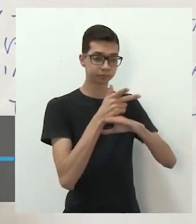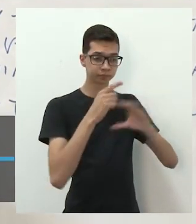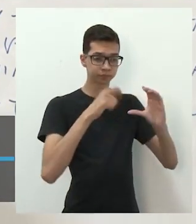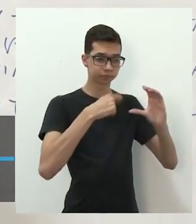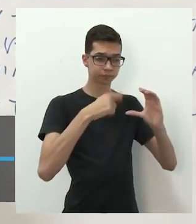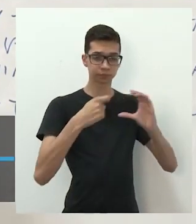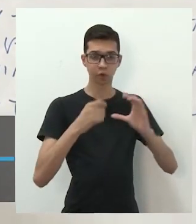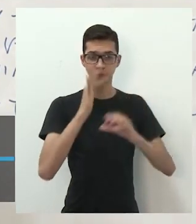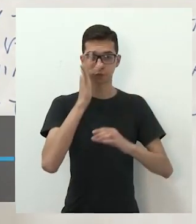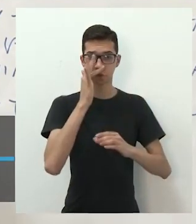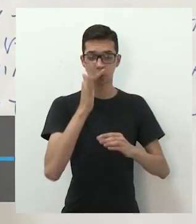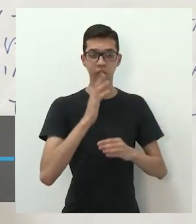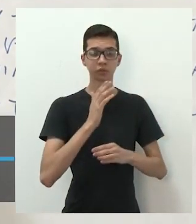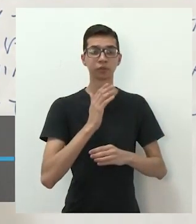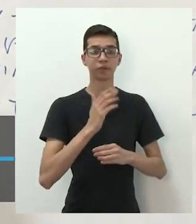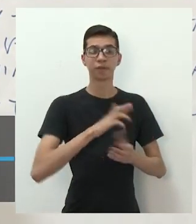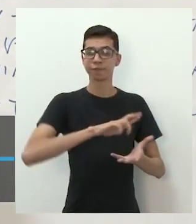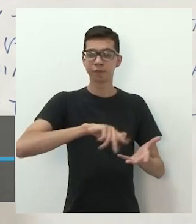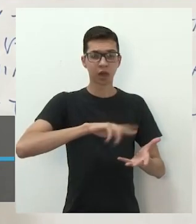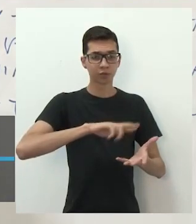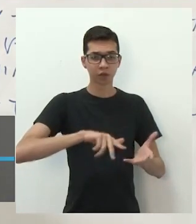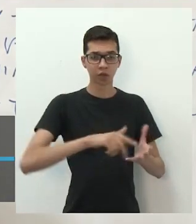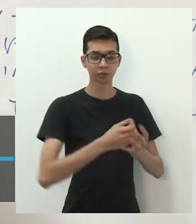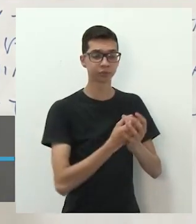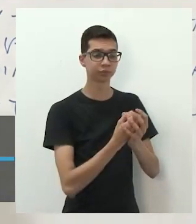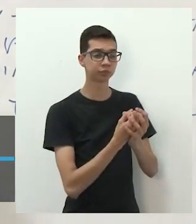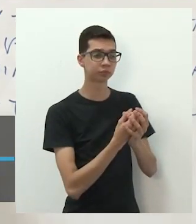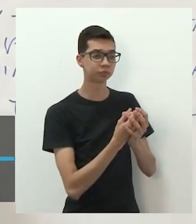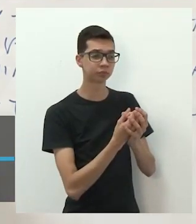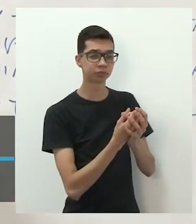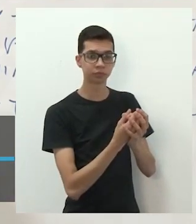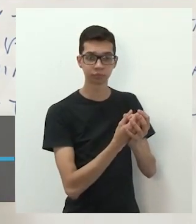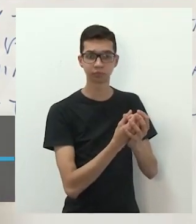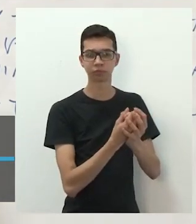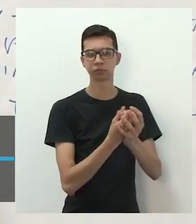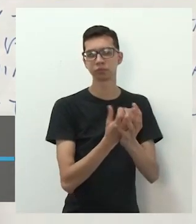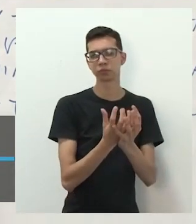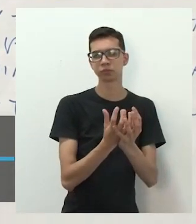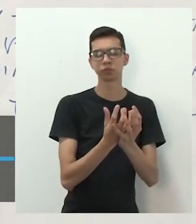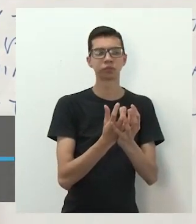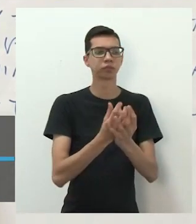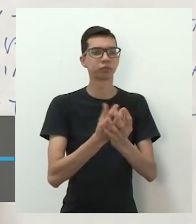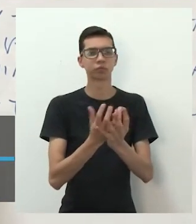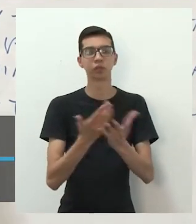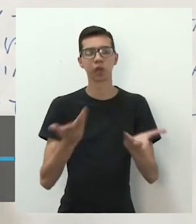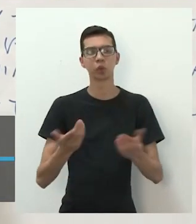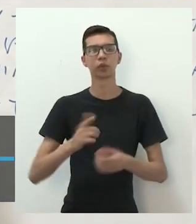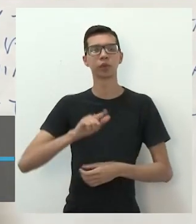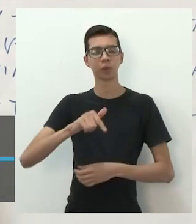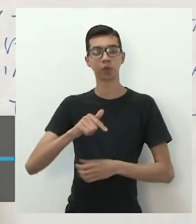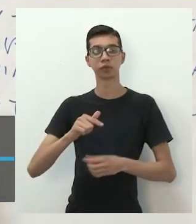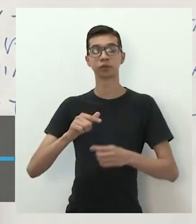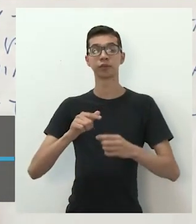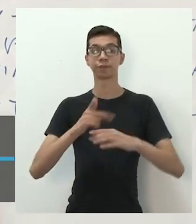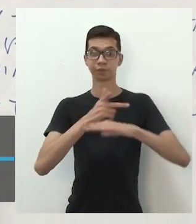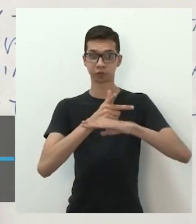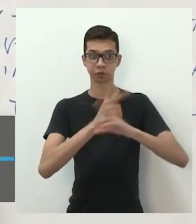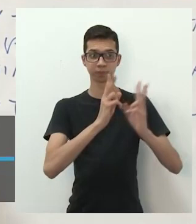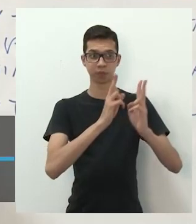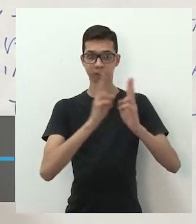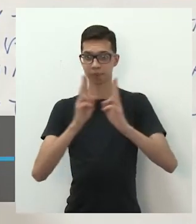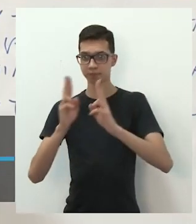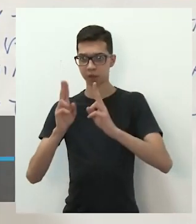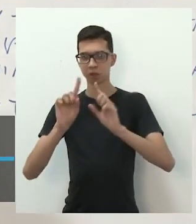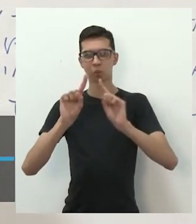simplesmente ligava essas fitas todas, acelerando o processo de transmissão dela. Ou mais, você podia também fazer